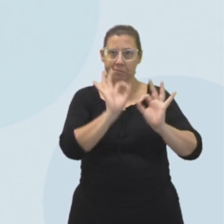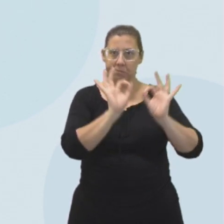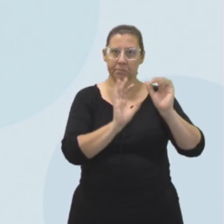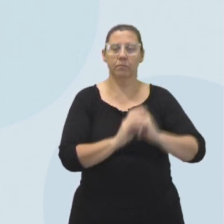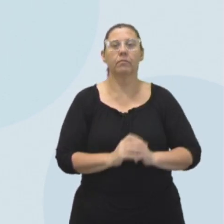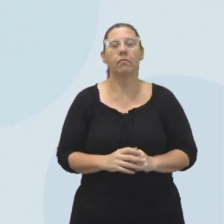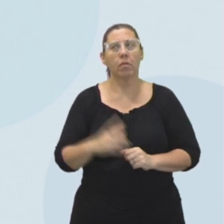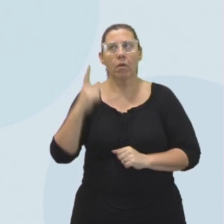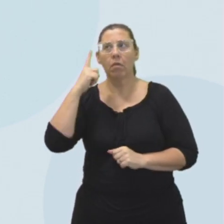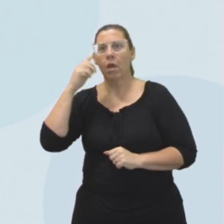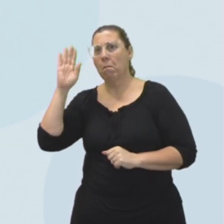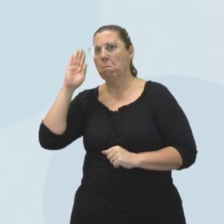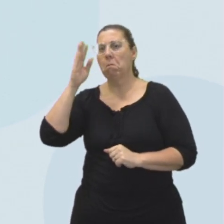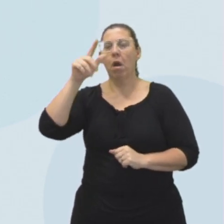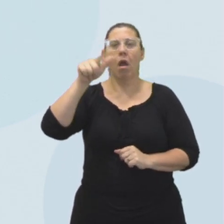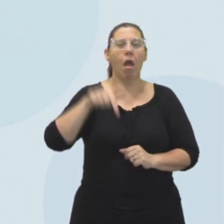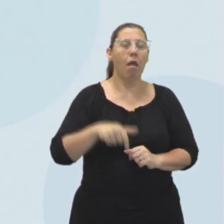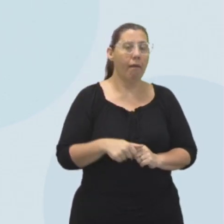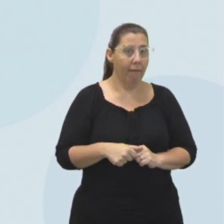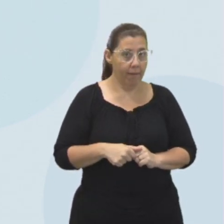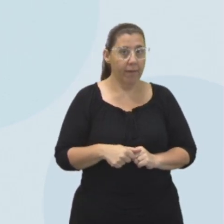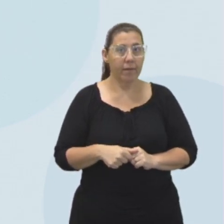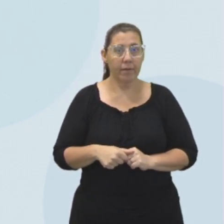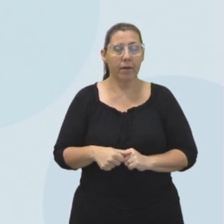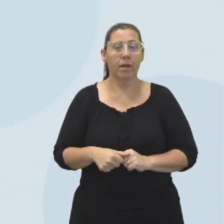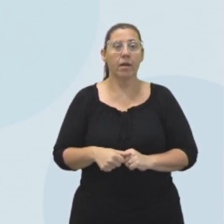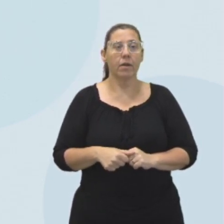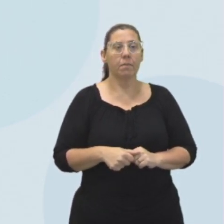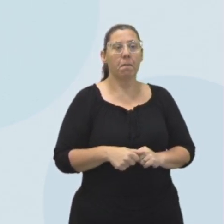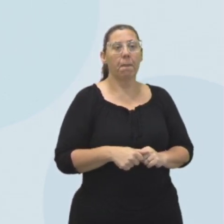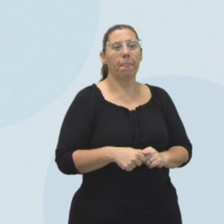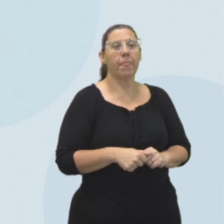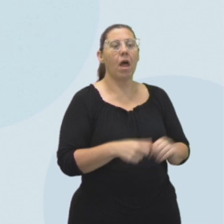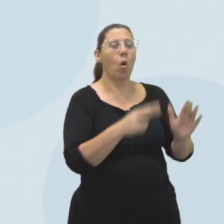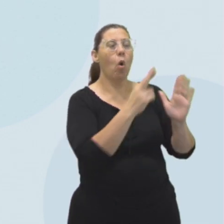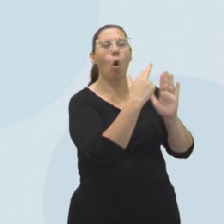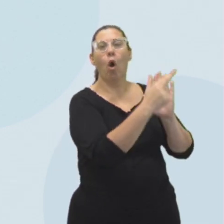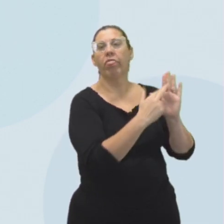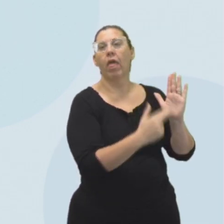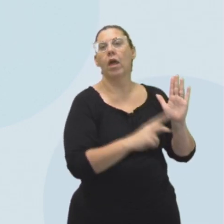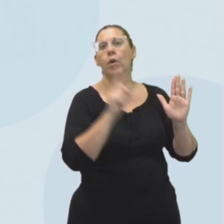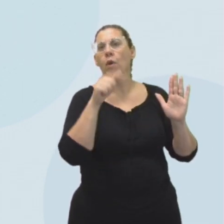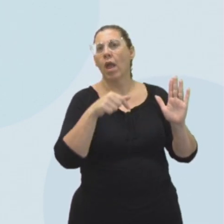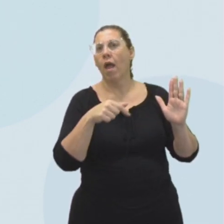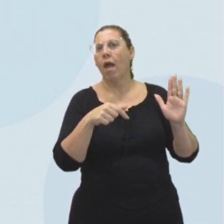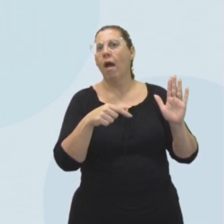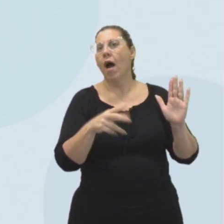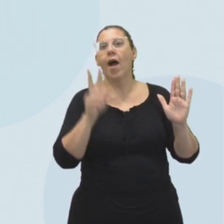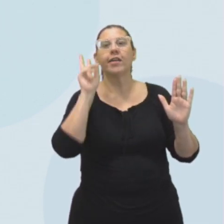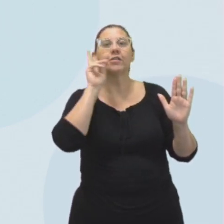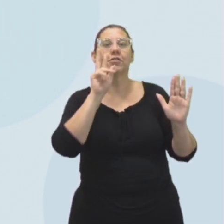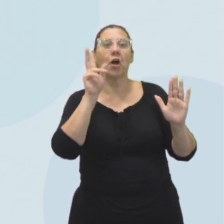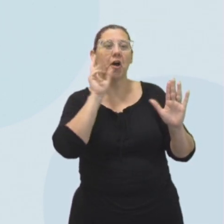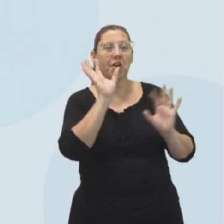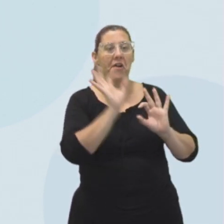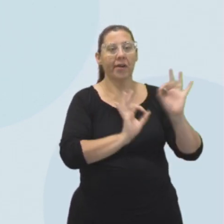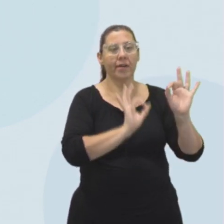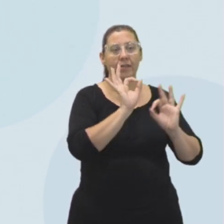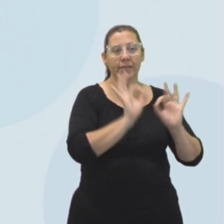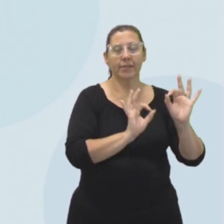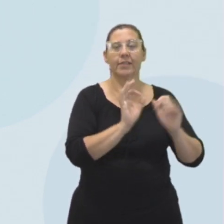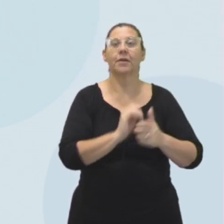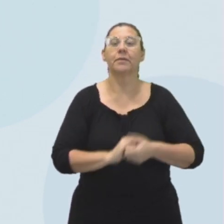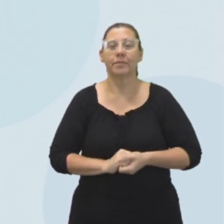ideia principal do nosso roteiro, o roteiro propriamente dito, a pré-produção, a organização dessa produção, no